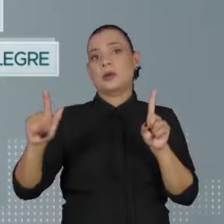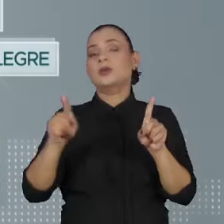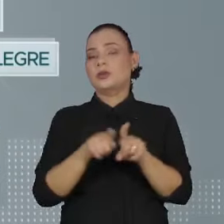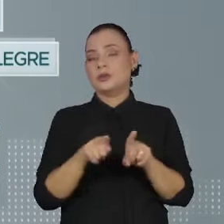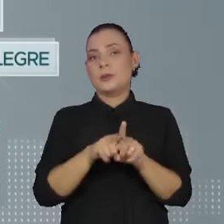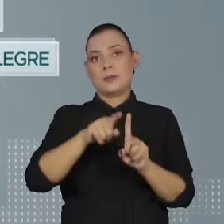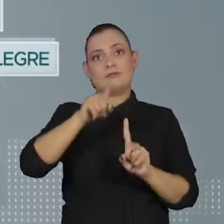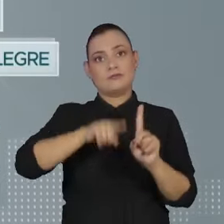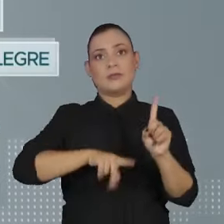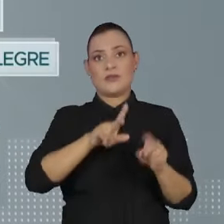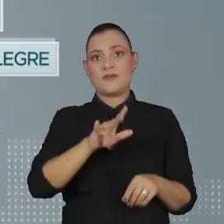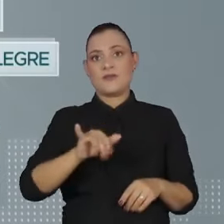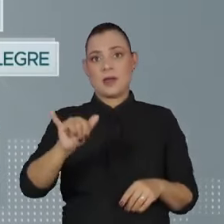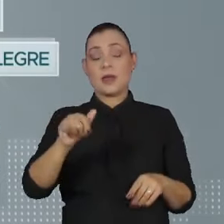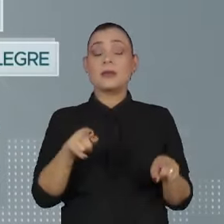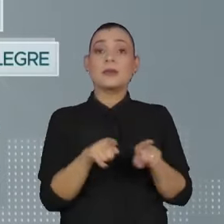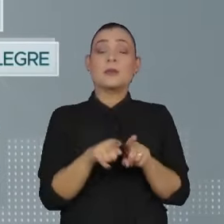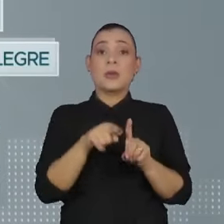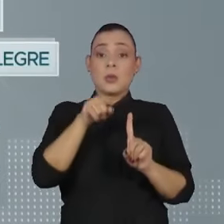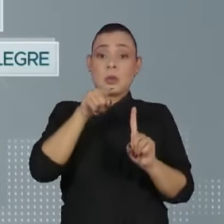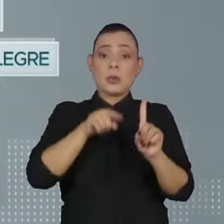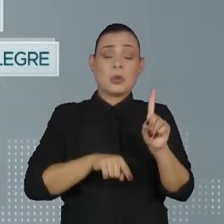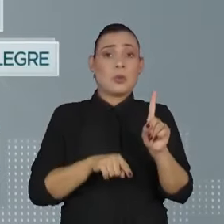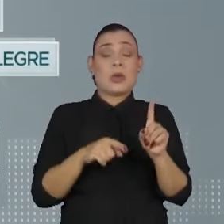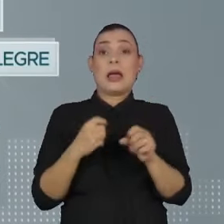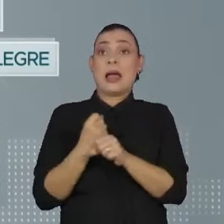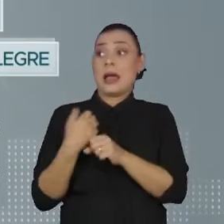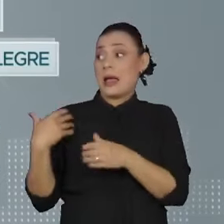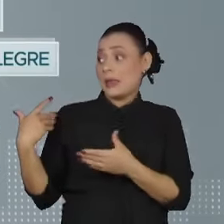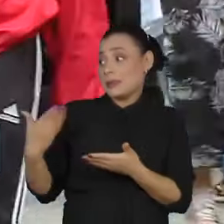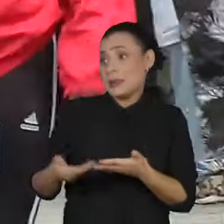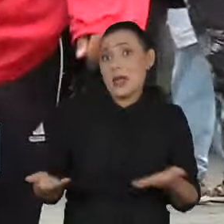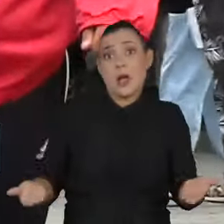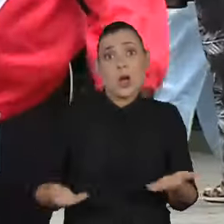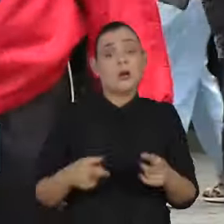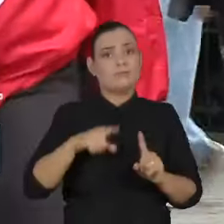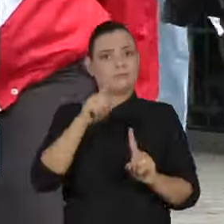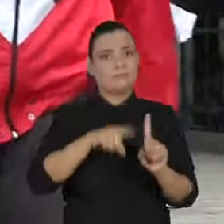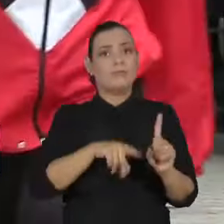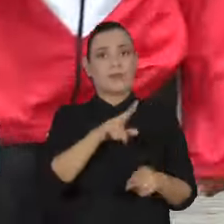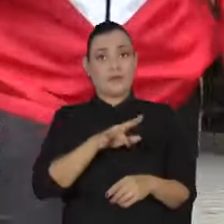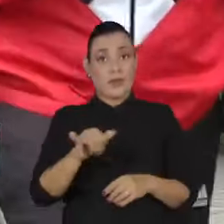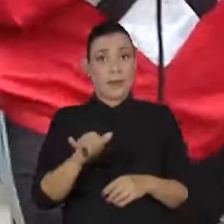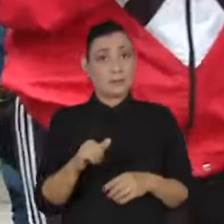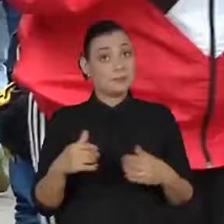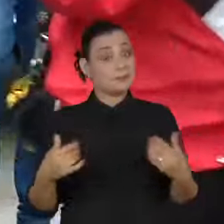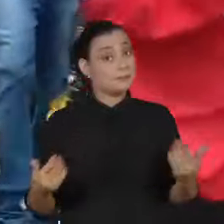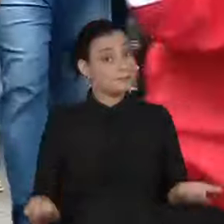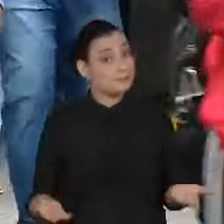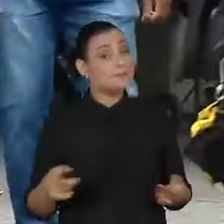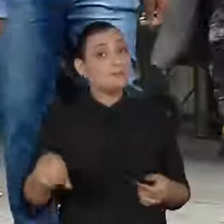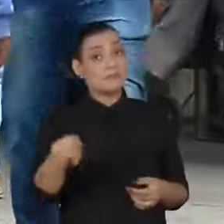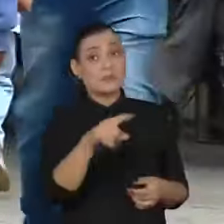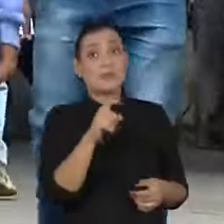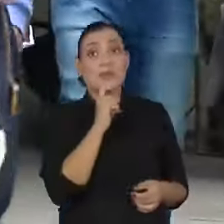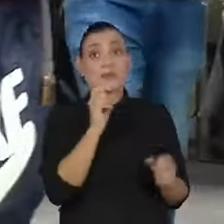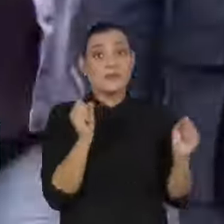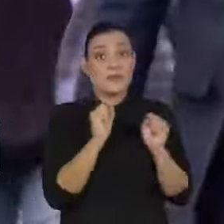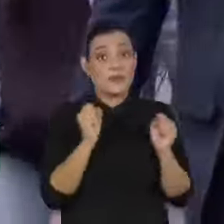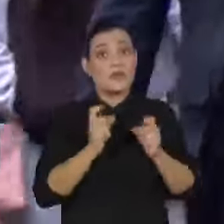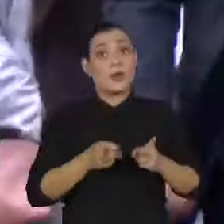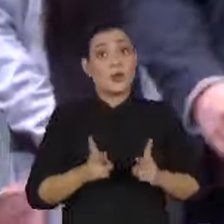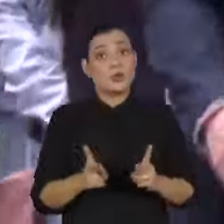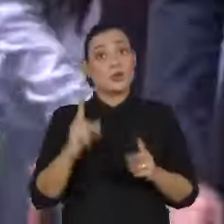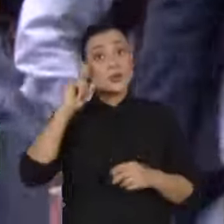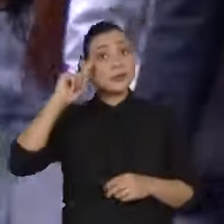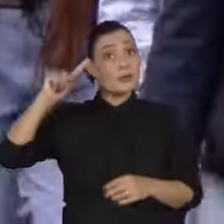e também das mais baixas temperaturas do ano até agora as previsões indicam que o frio se manterá durante